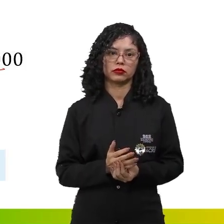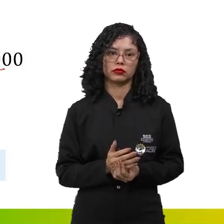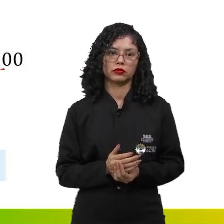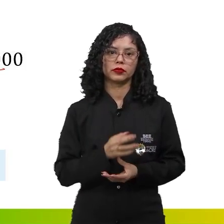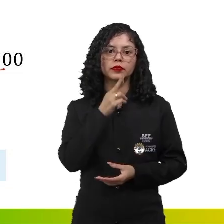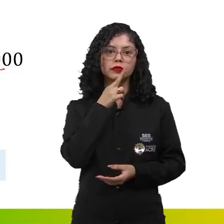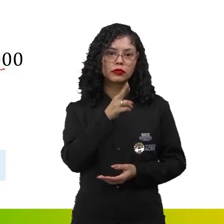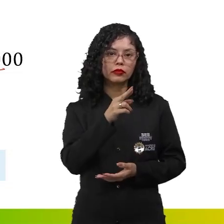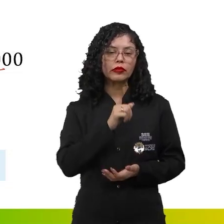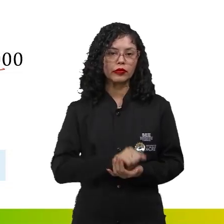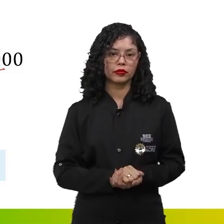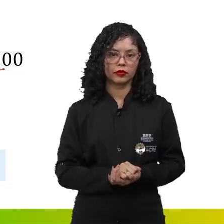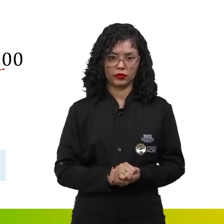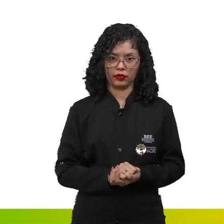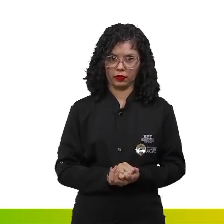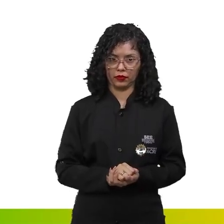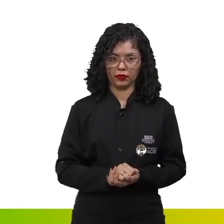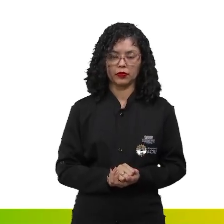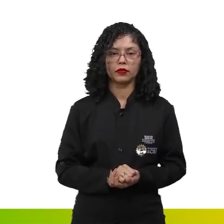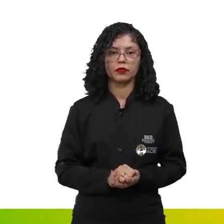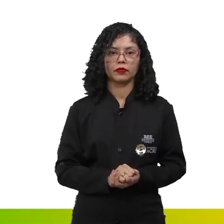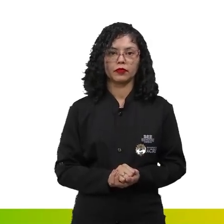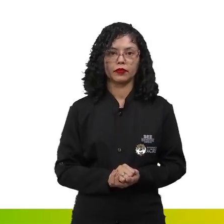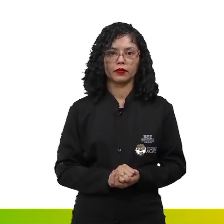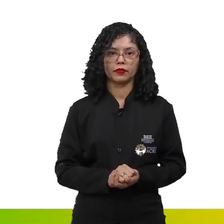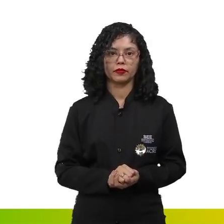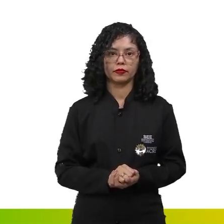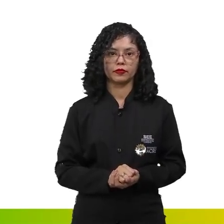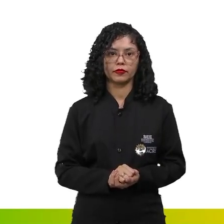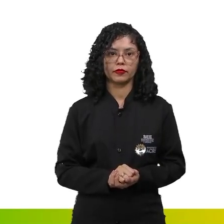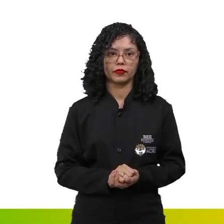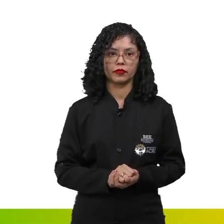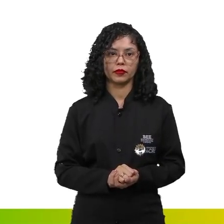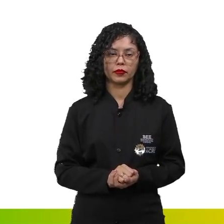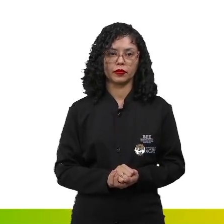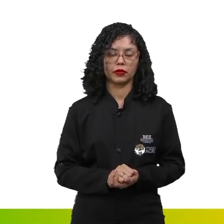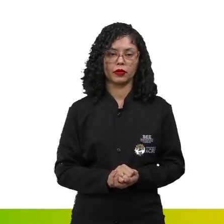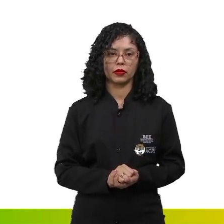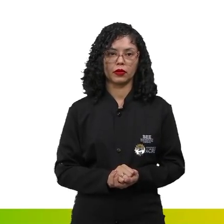Está aí a resposta. Vamos lá.